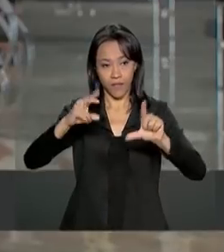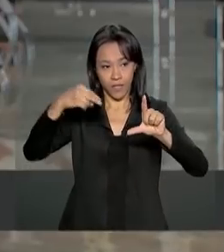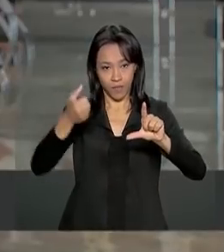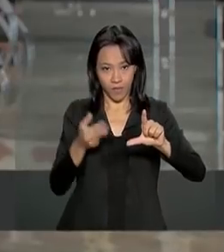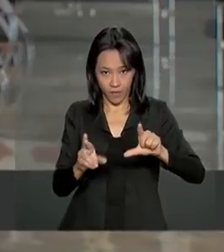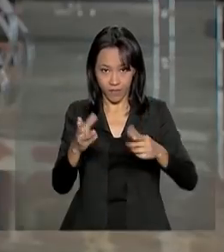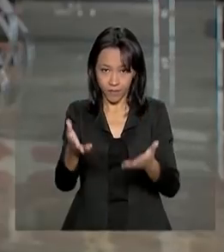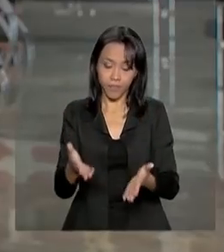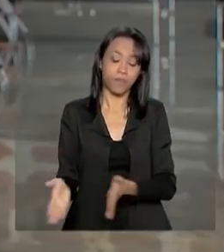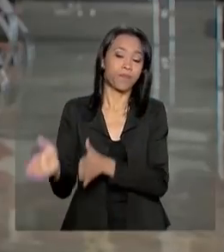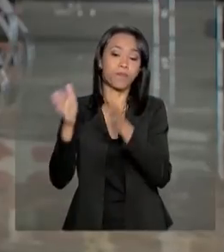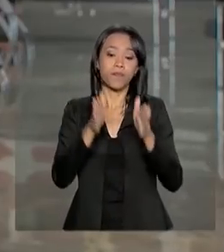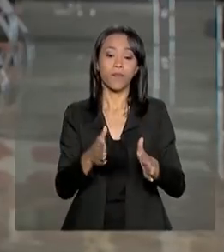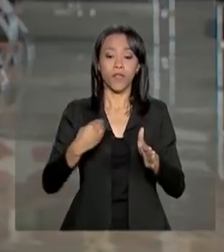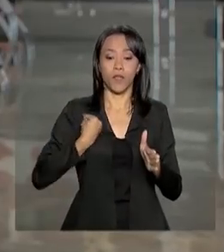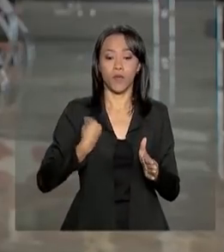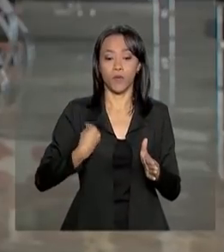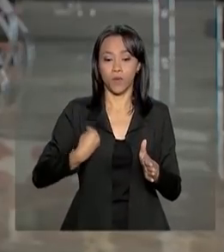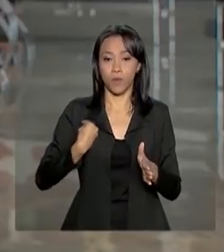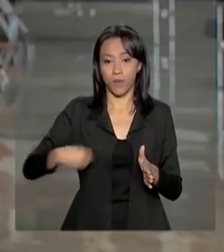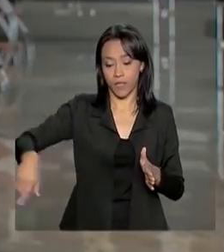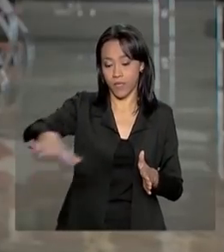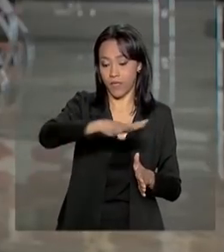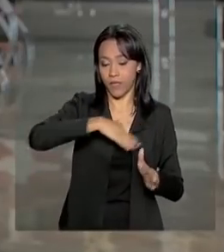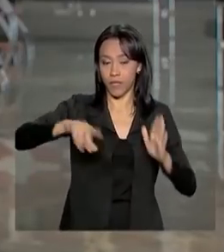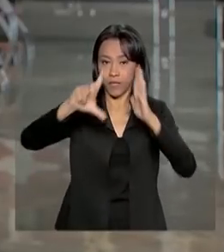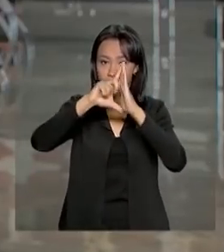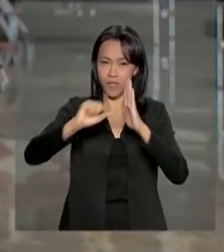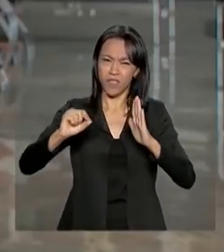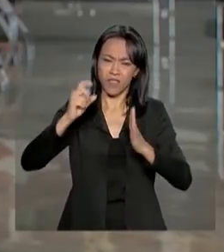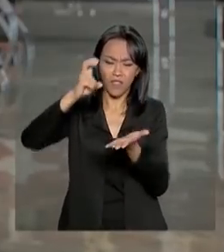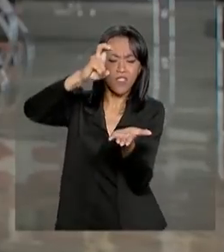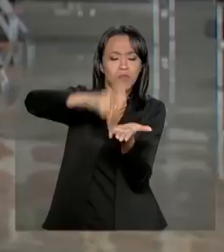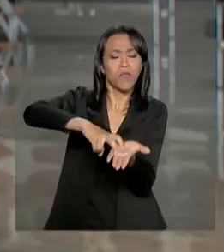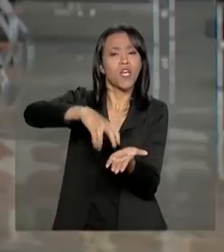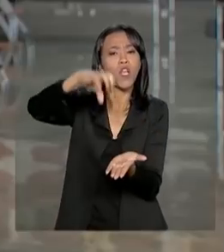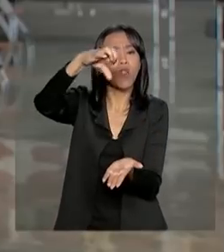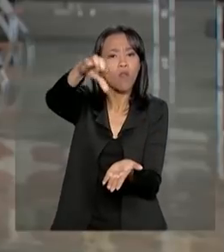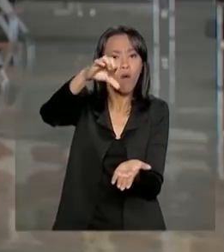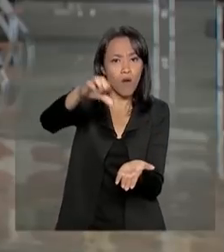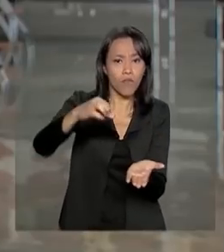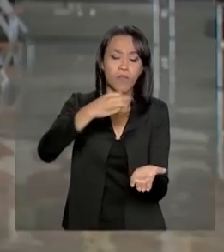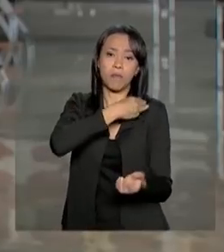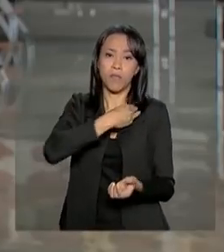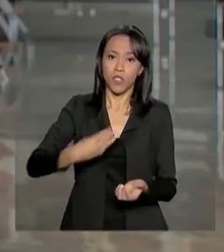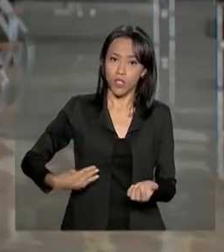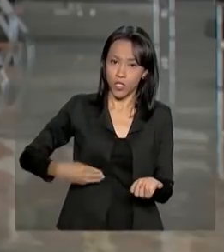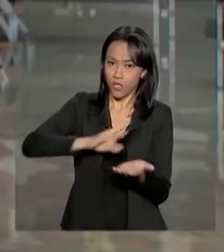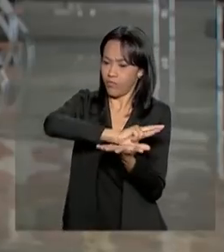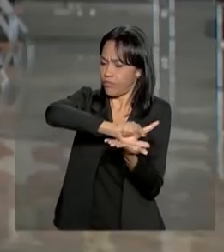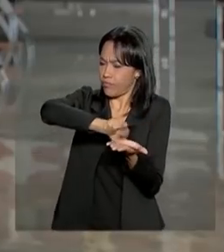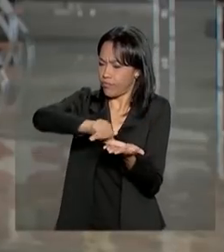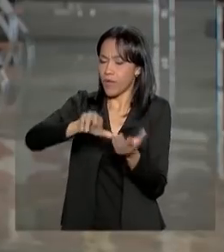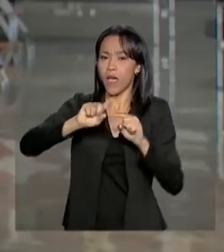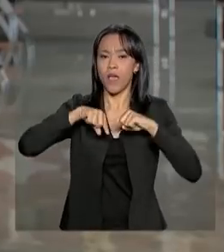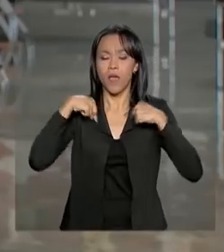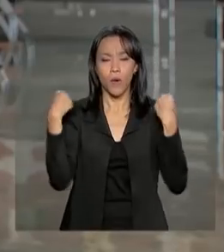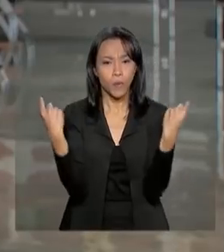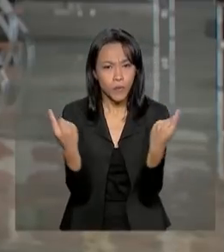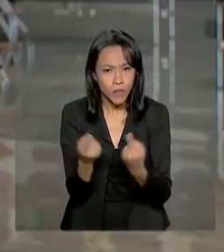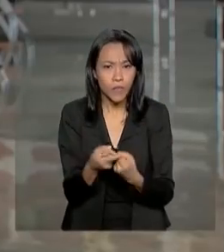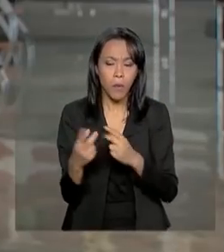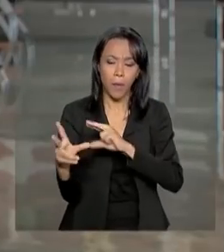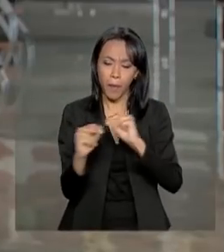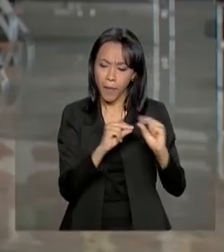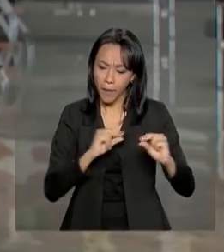Federal. Eu estou no Palácio do Planalto, onde desde as 9 da manhã os ministros estão reunidos. Desde o início do